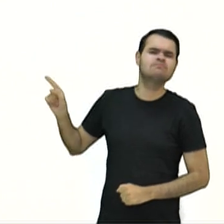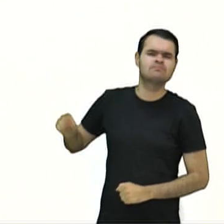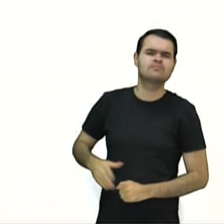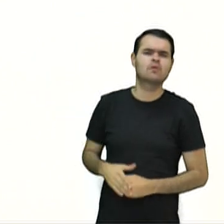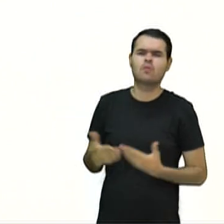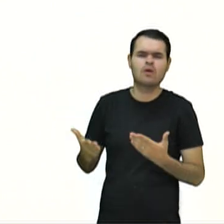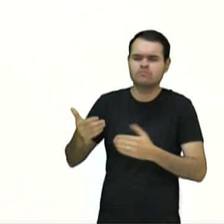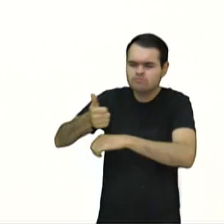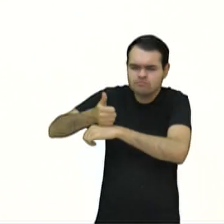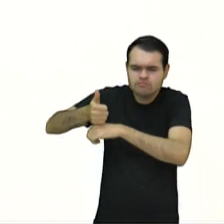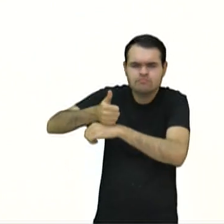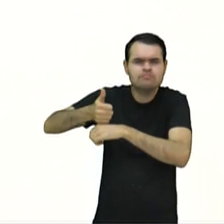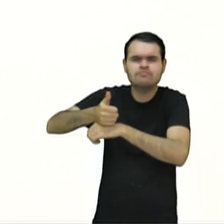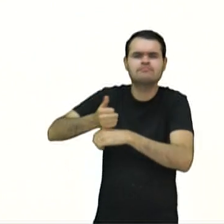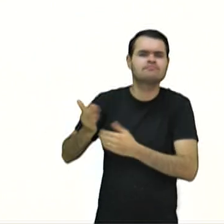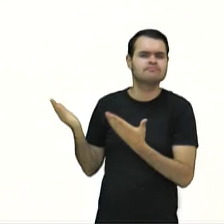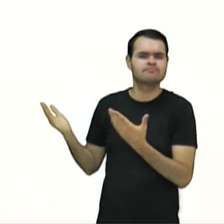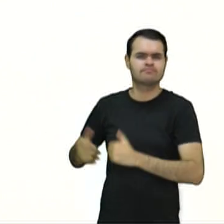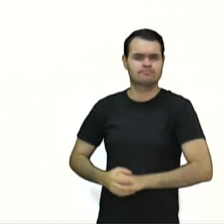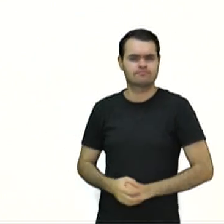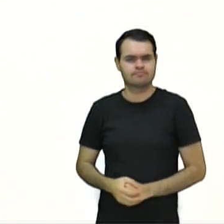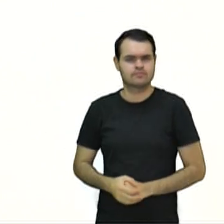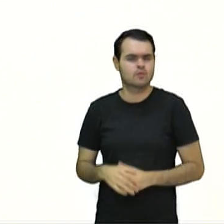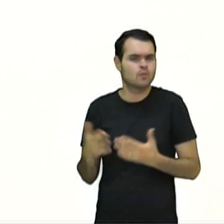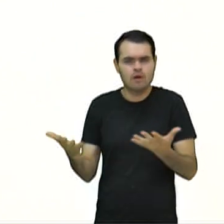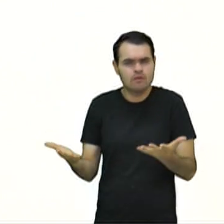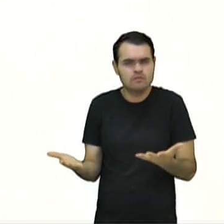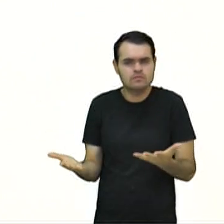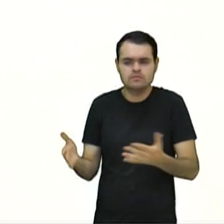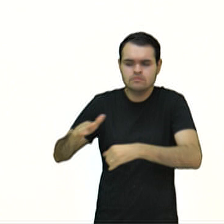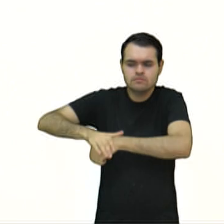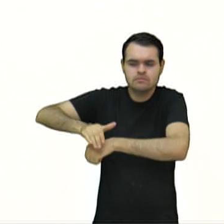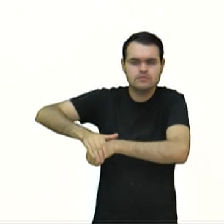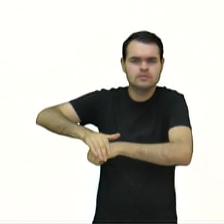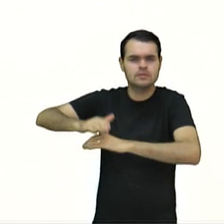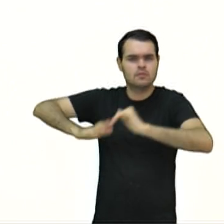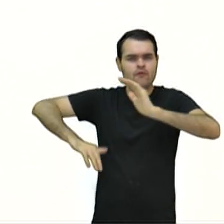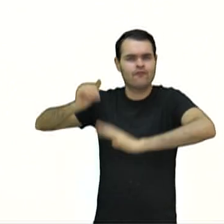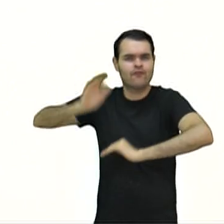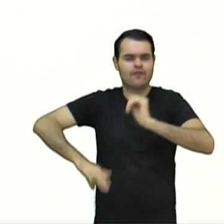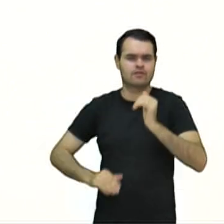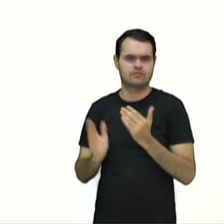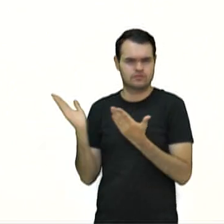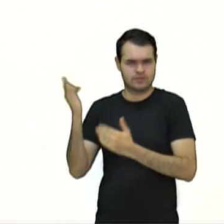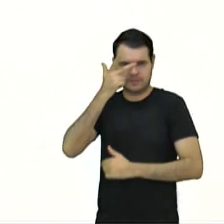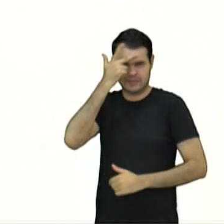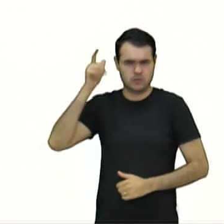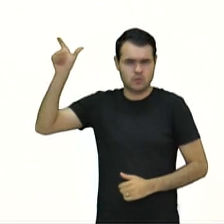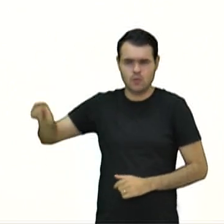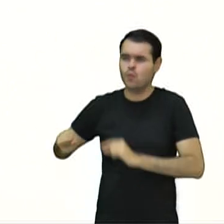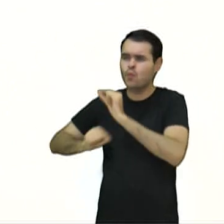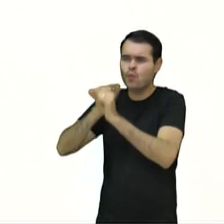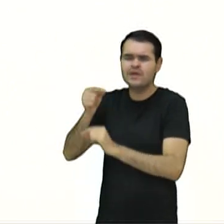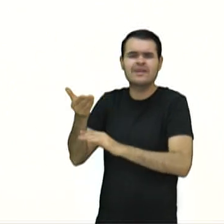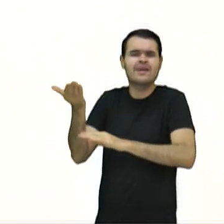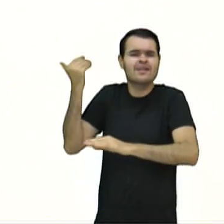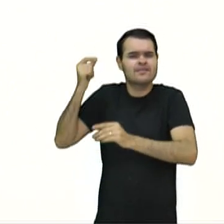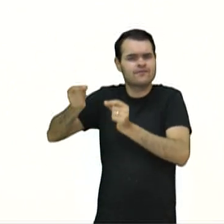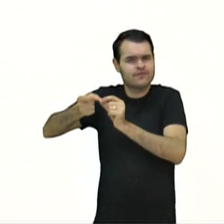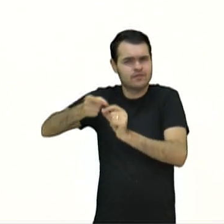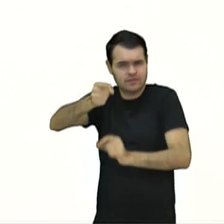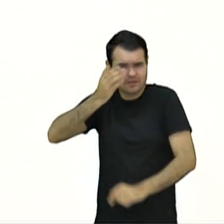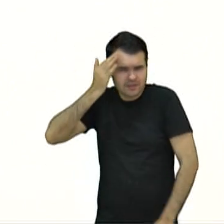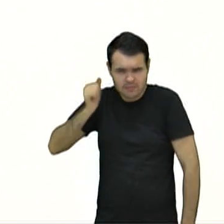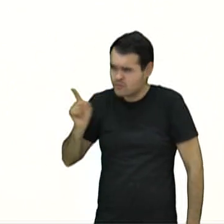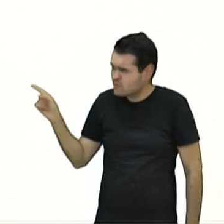Qual é a ocupação? Qual é a profissão? Ou qual é a profissão dessa pessoa? O que ele fez? O que você sabe